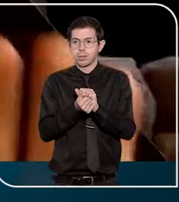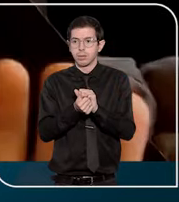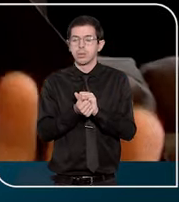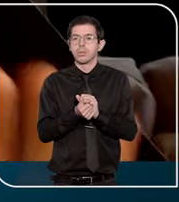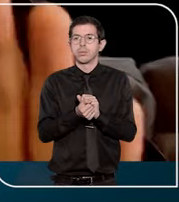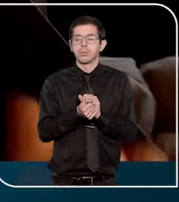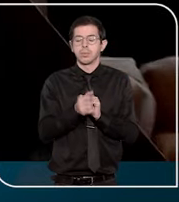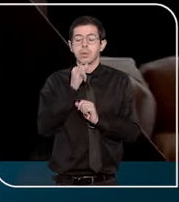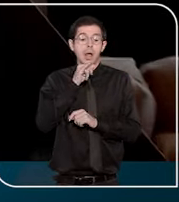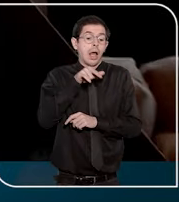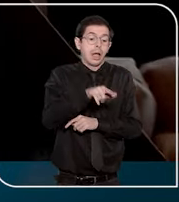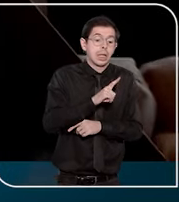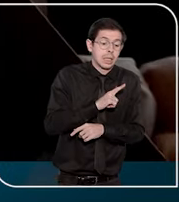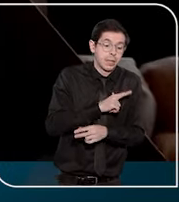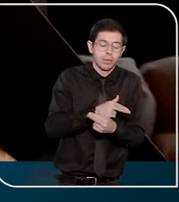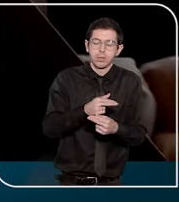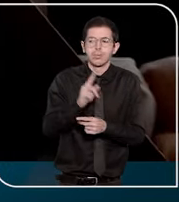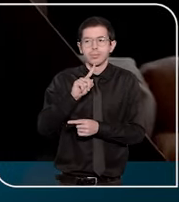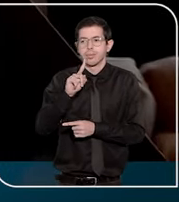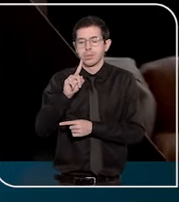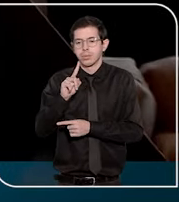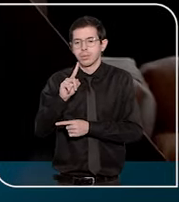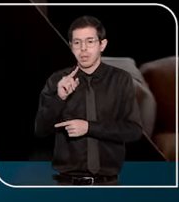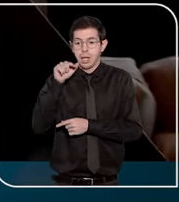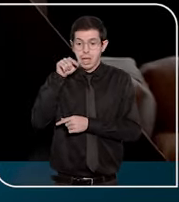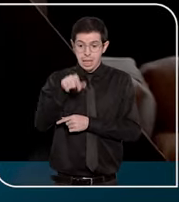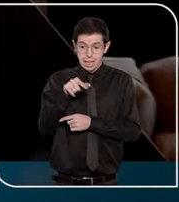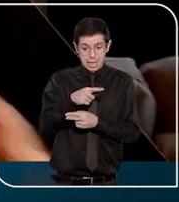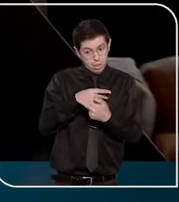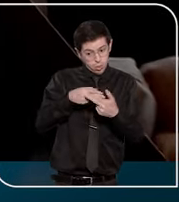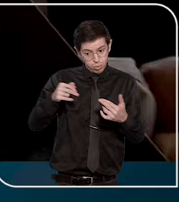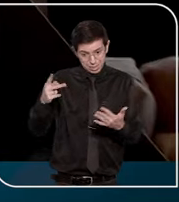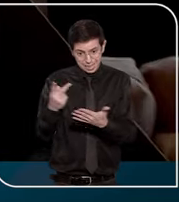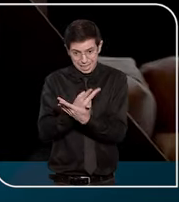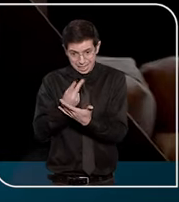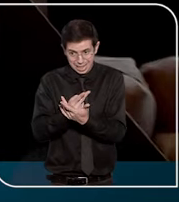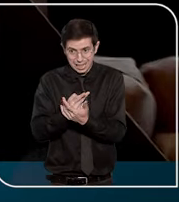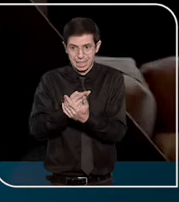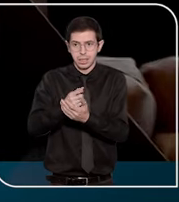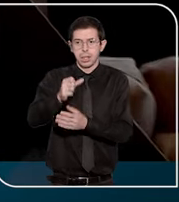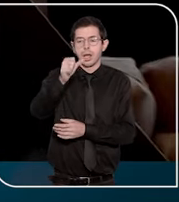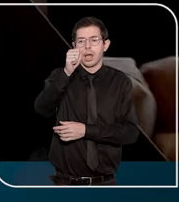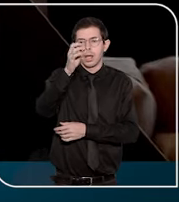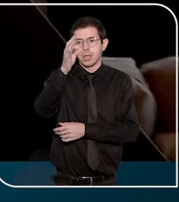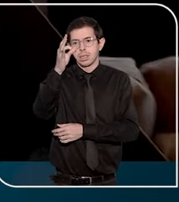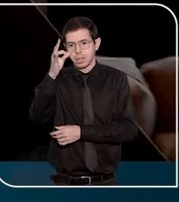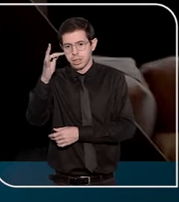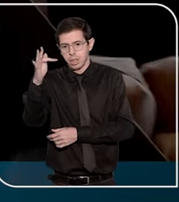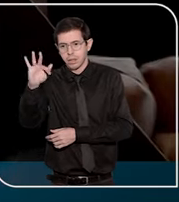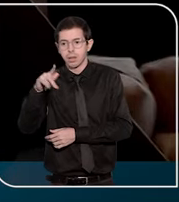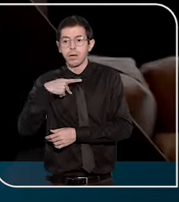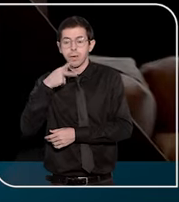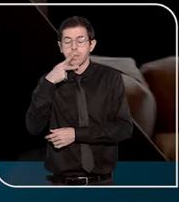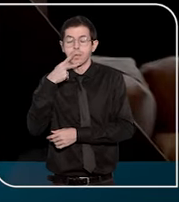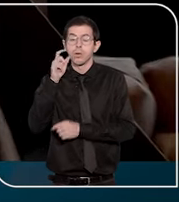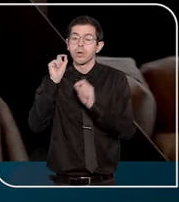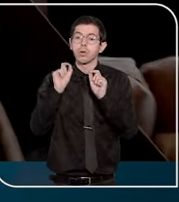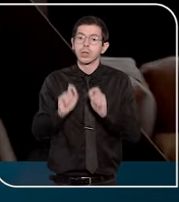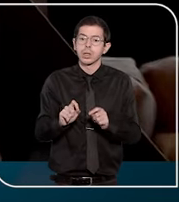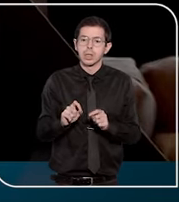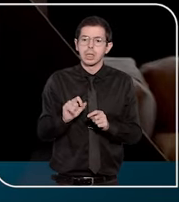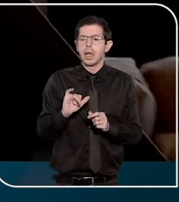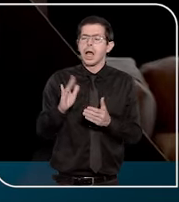violação. Não, não é assim que funciona. Essas violações, o Supremo já teve a oportunidade de dizer o seguinte: olha,